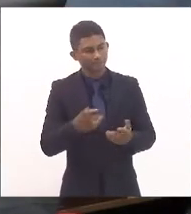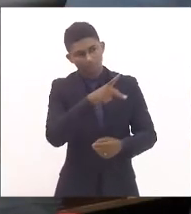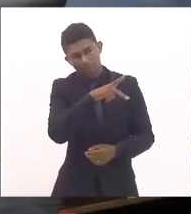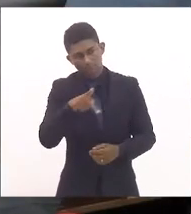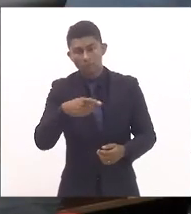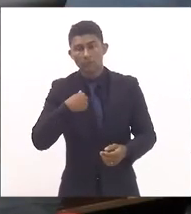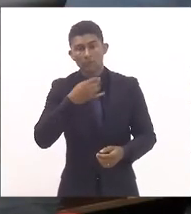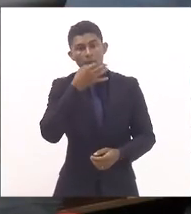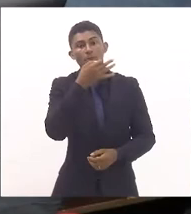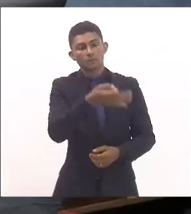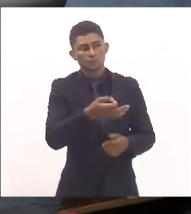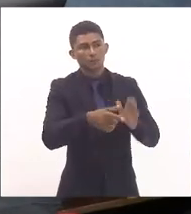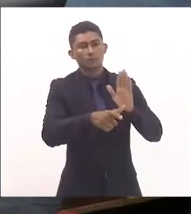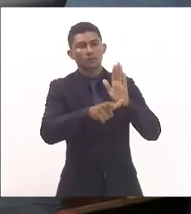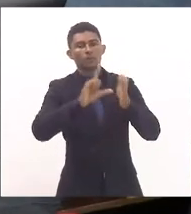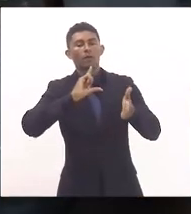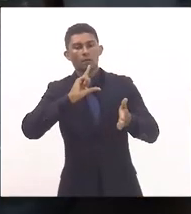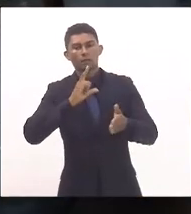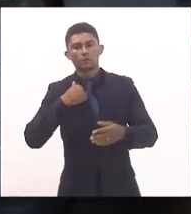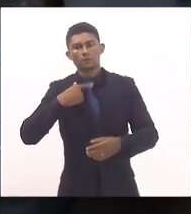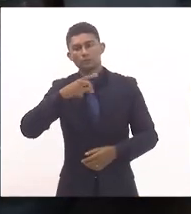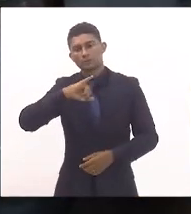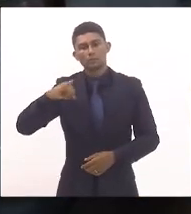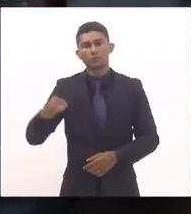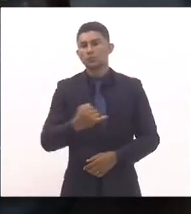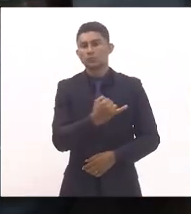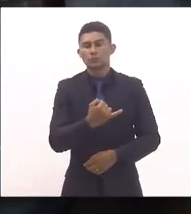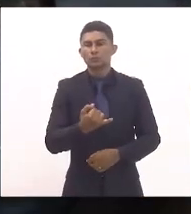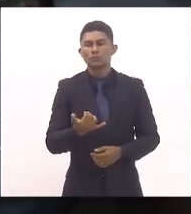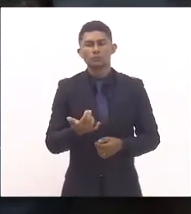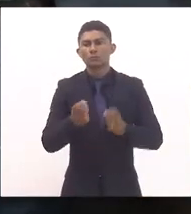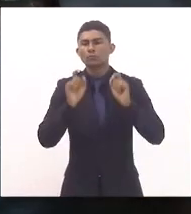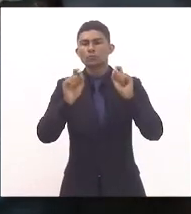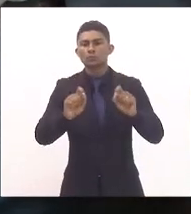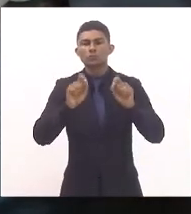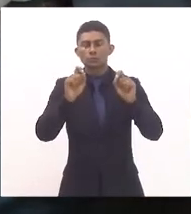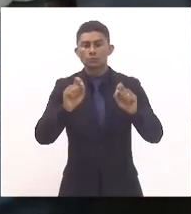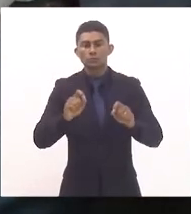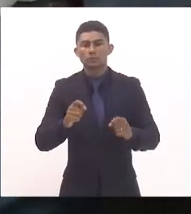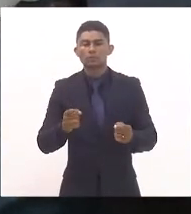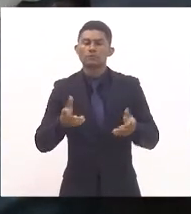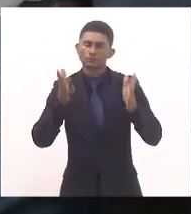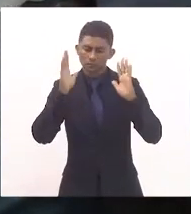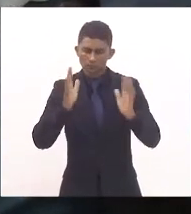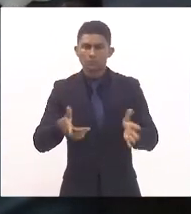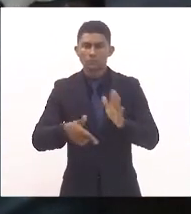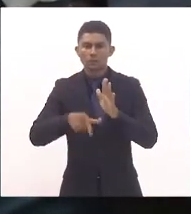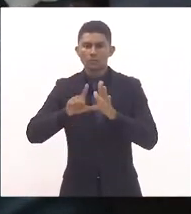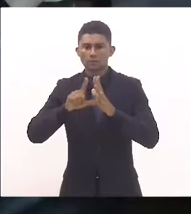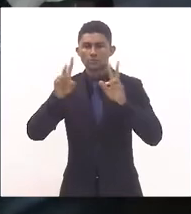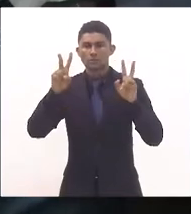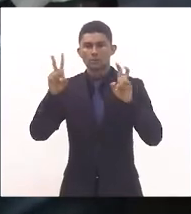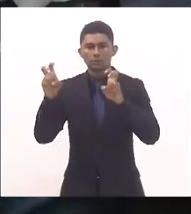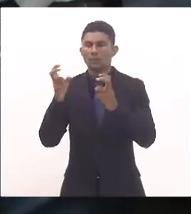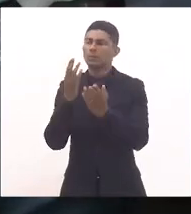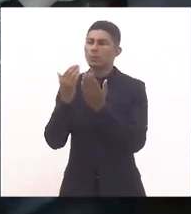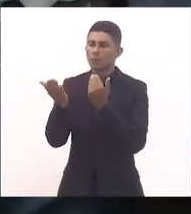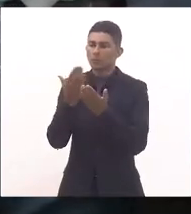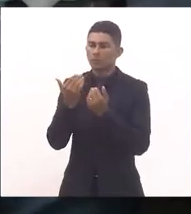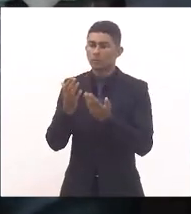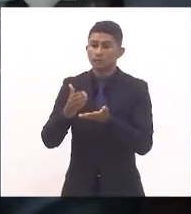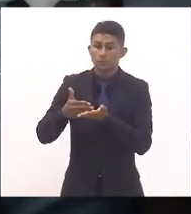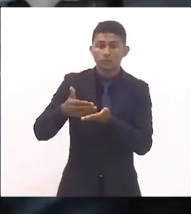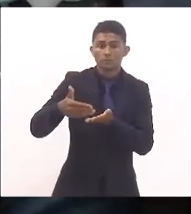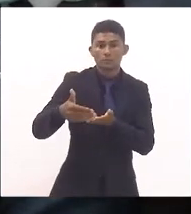dar o parecer, eu queria aproveitar para fazer uma solicitação, nós até já conversamos sobre o tema, daqui a pouco vamos iniciar